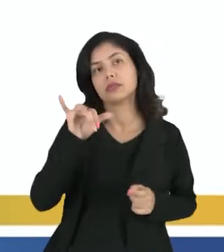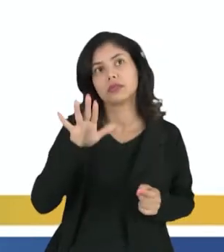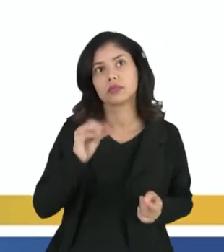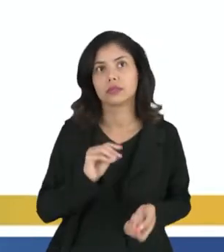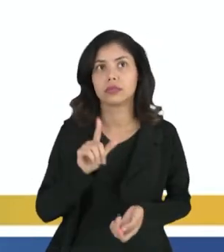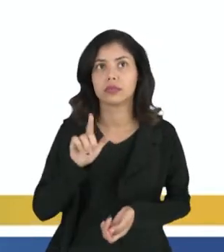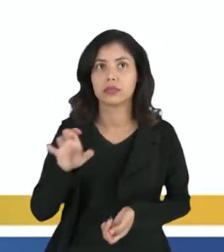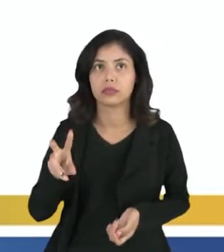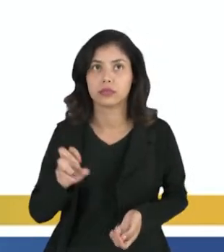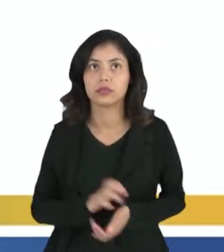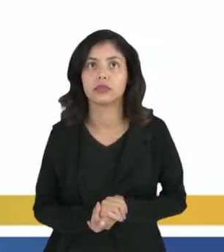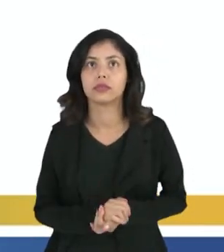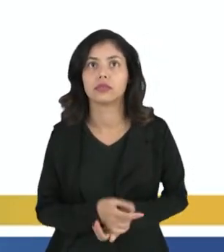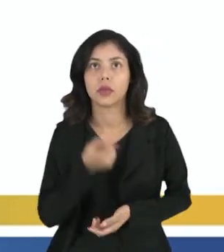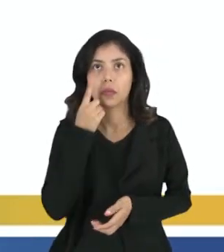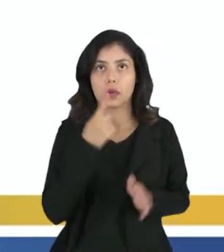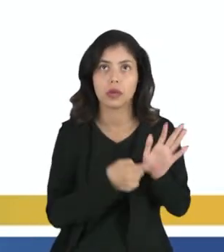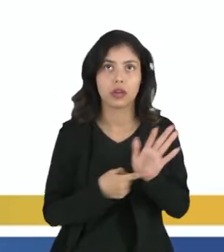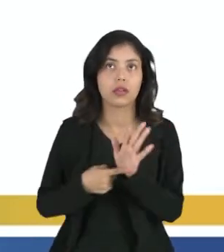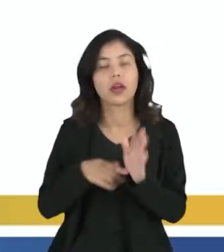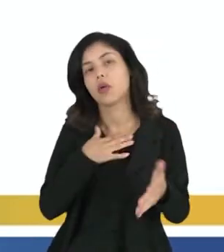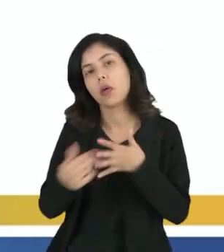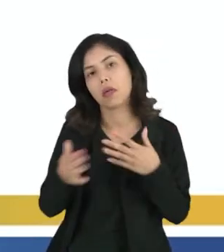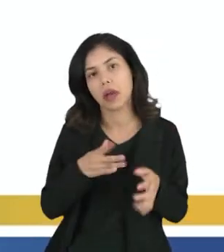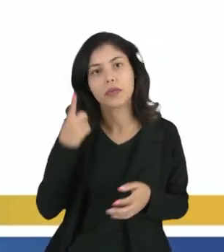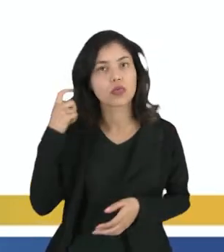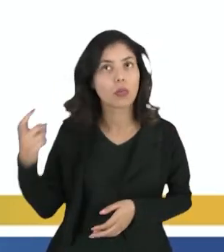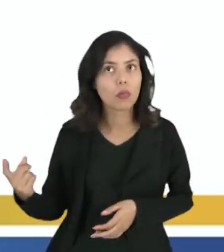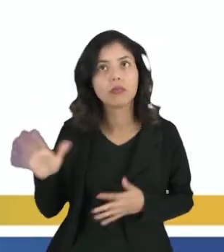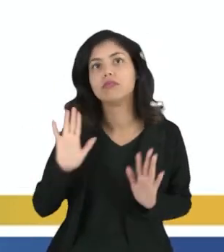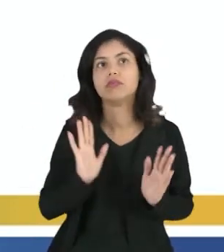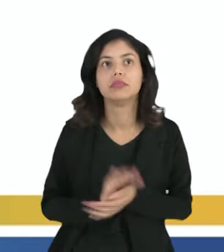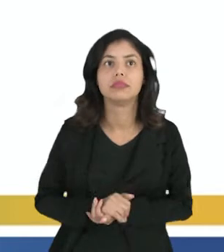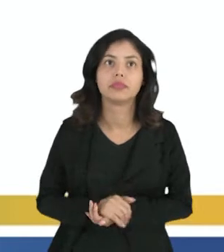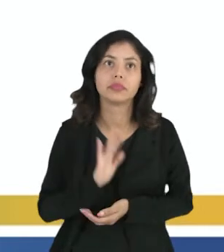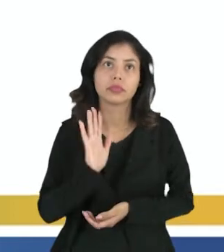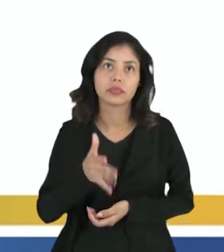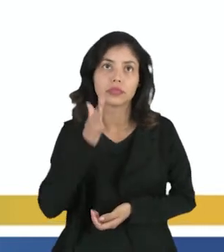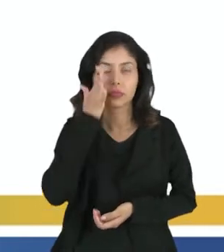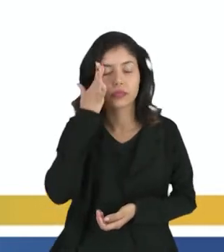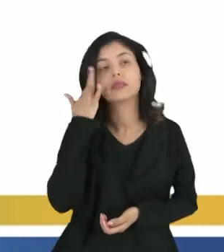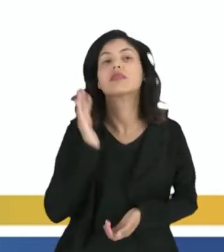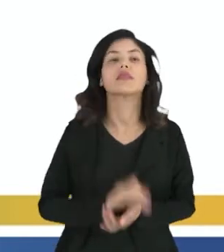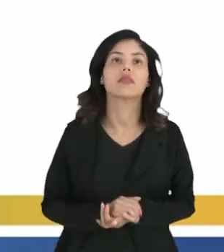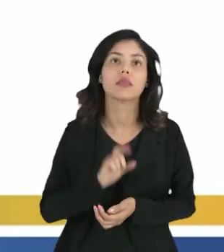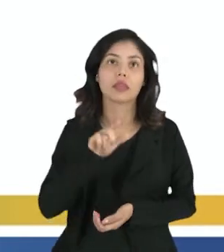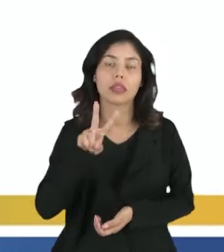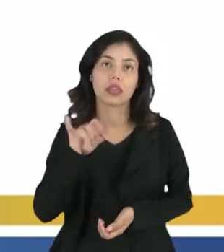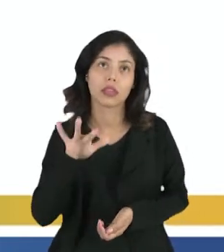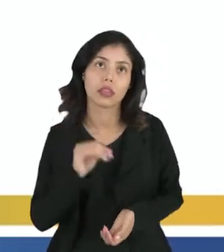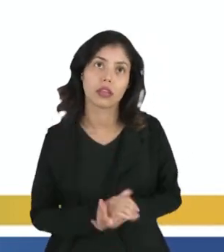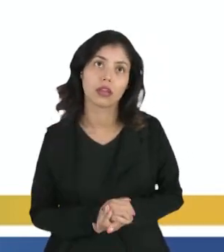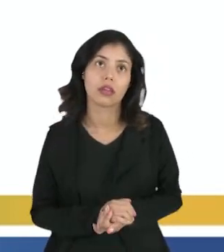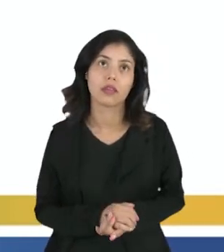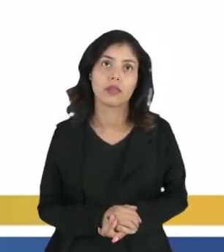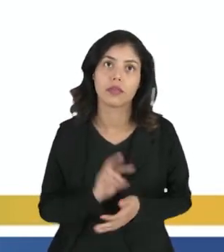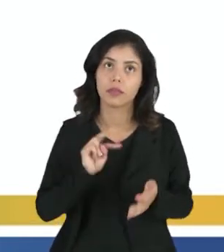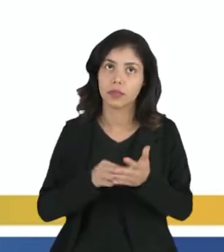expressão sono leve indica que a pessoa acorda com qualquer ruído. Já leves